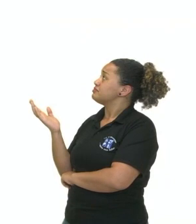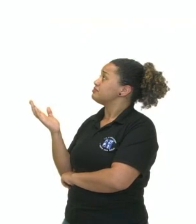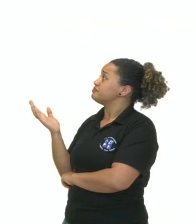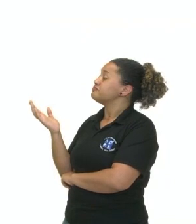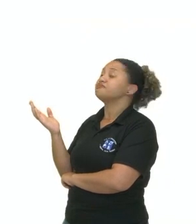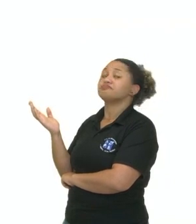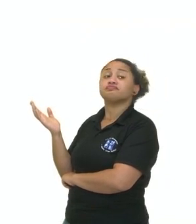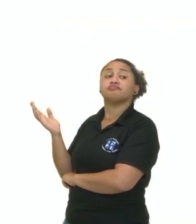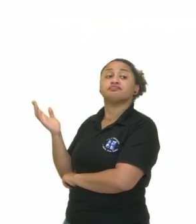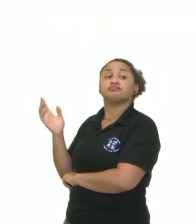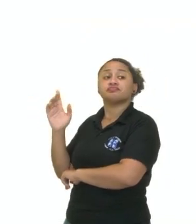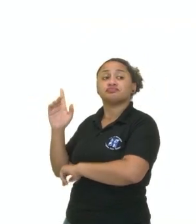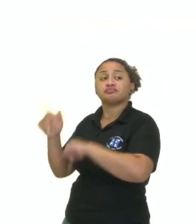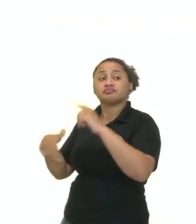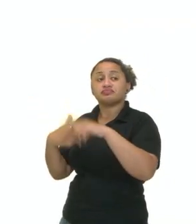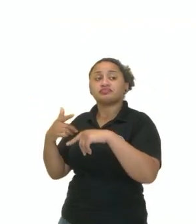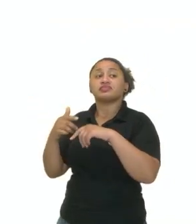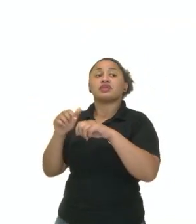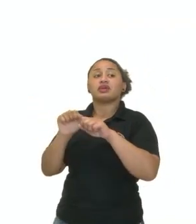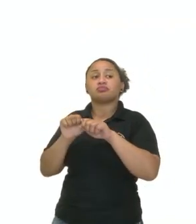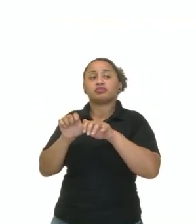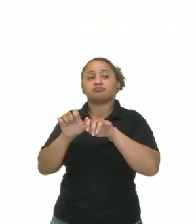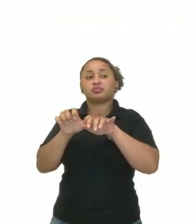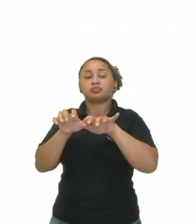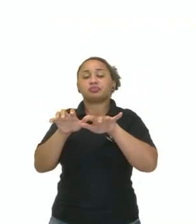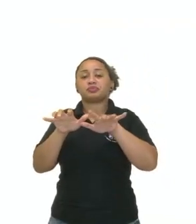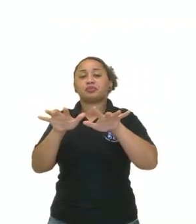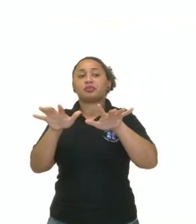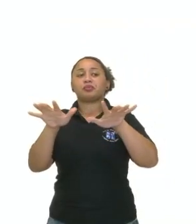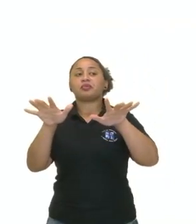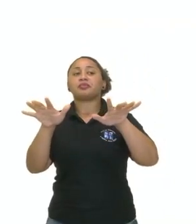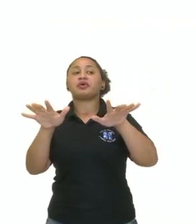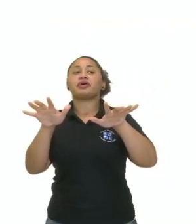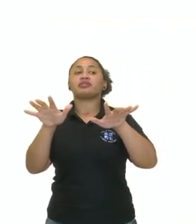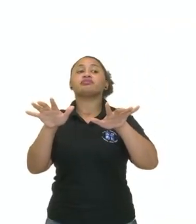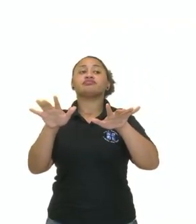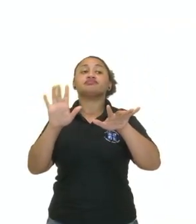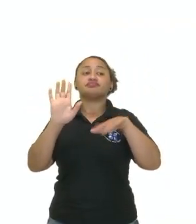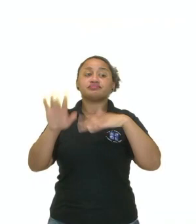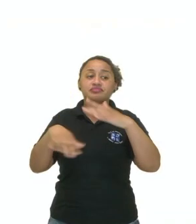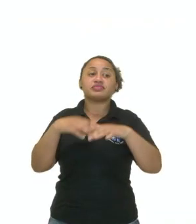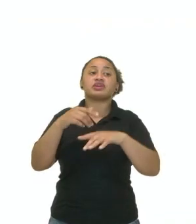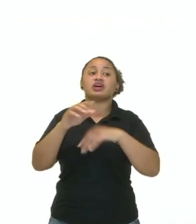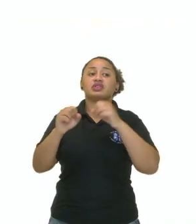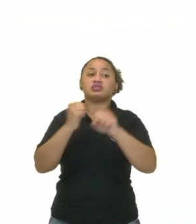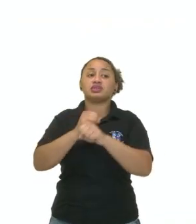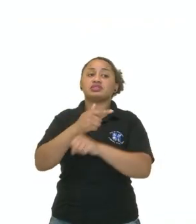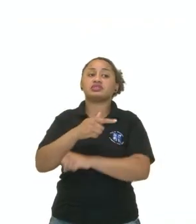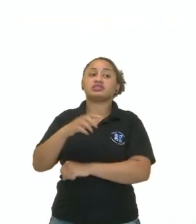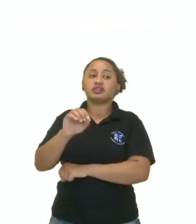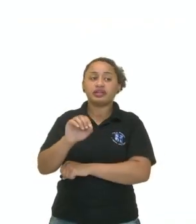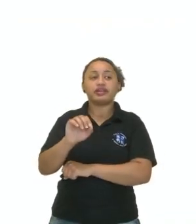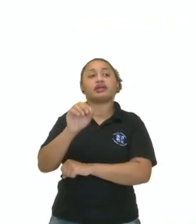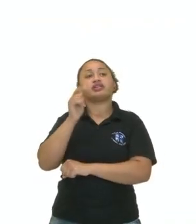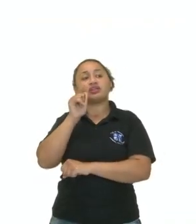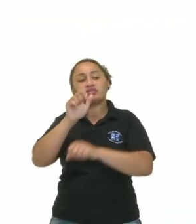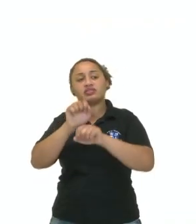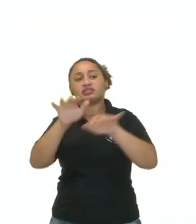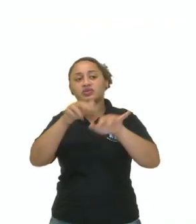quase toda a Itália. Em 190 já chegaram na Espanha, 140 a.C., em 70 a.C. dominaram o